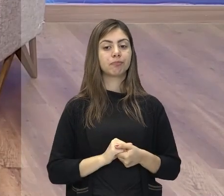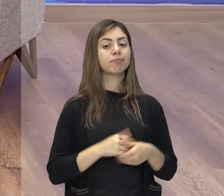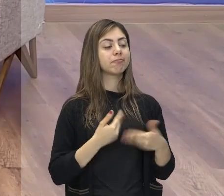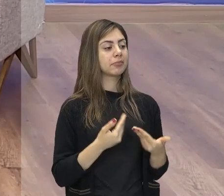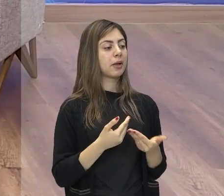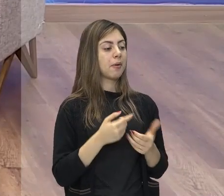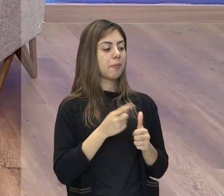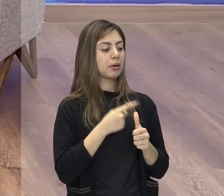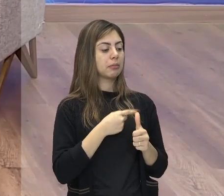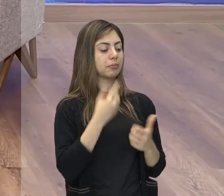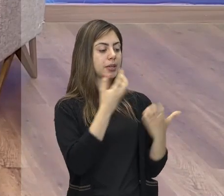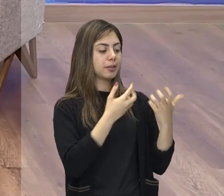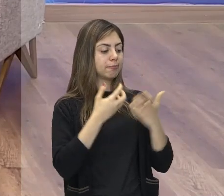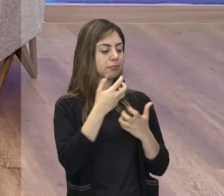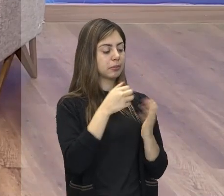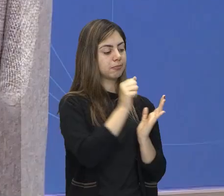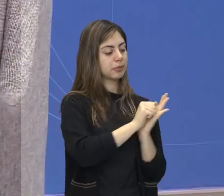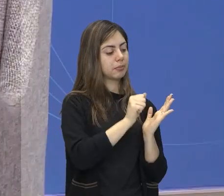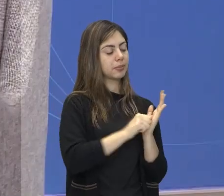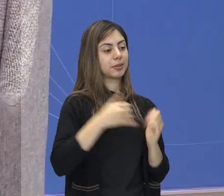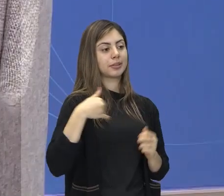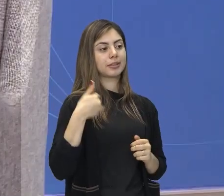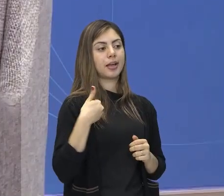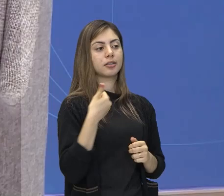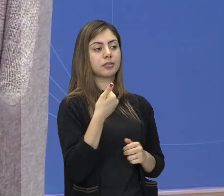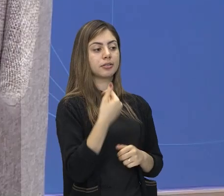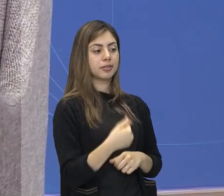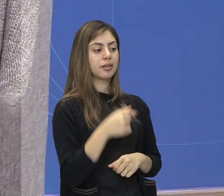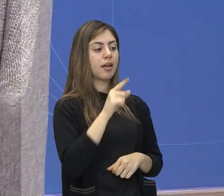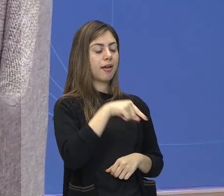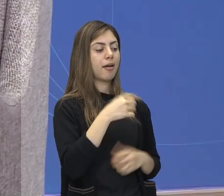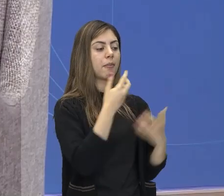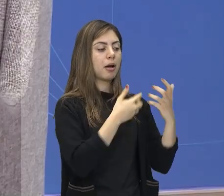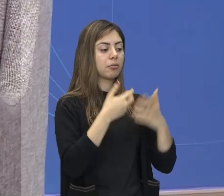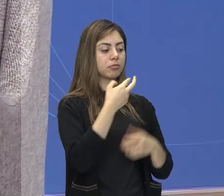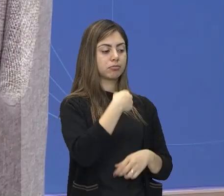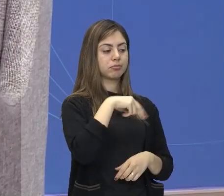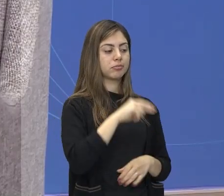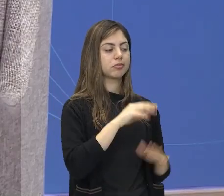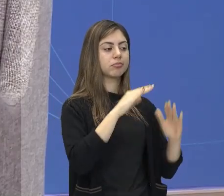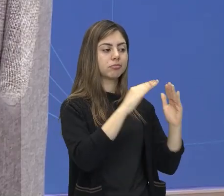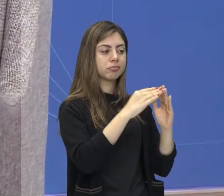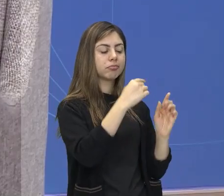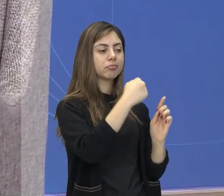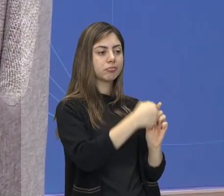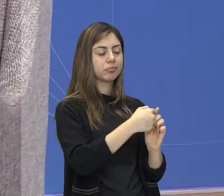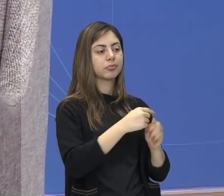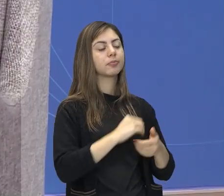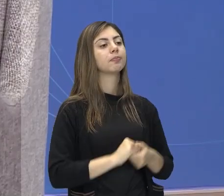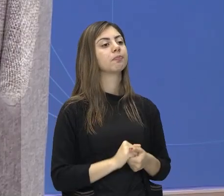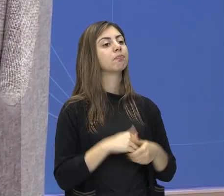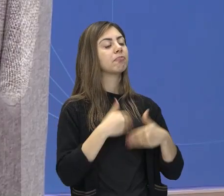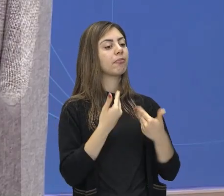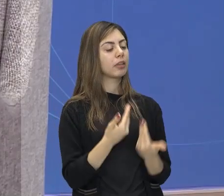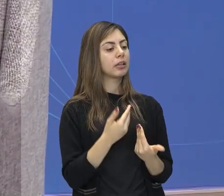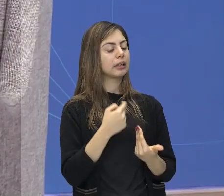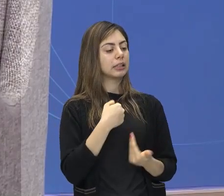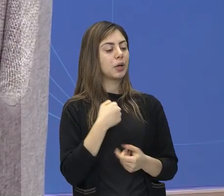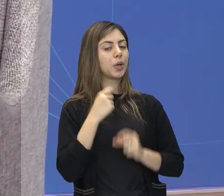que eu compus, eu tinha 17 anos. Uma música cristã, para ser tocada na igreja. E desde então,